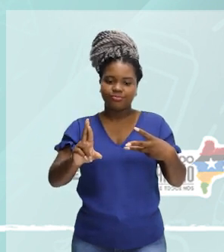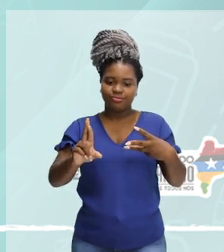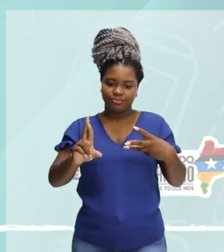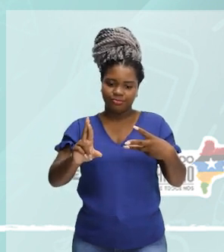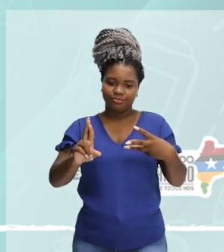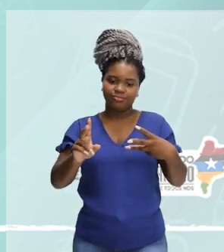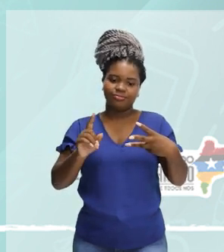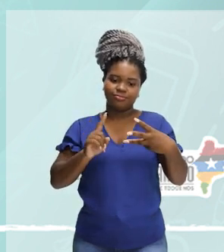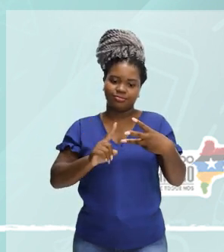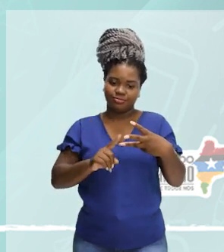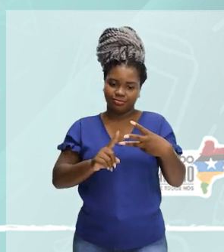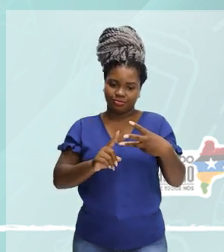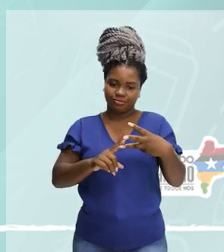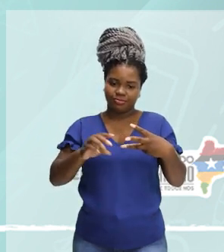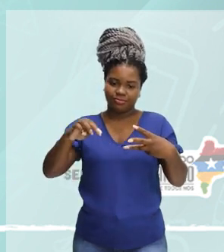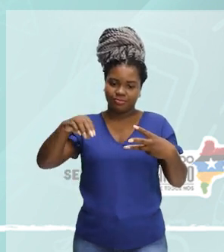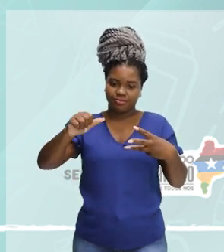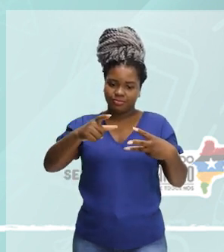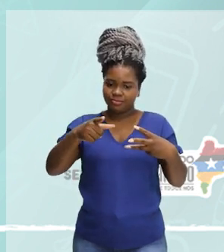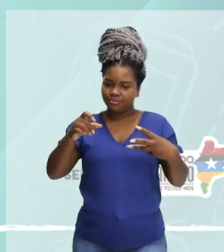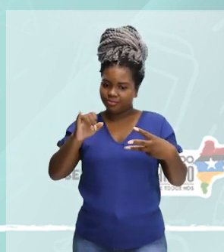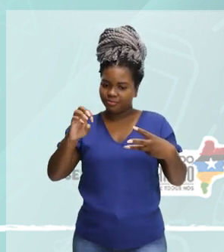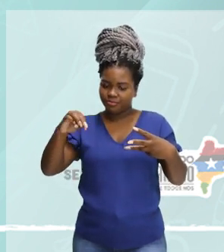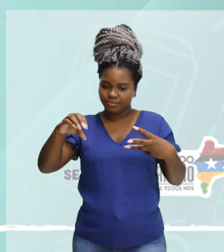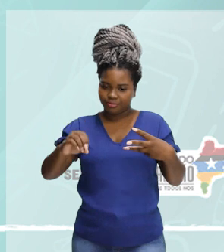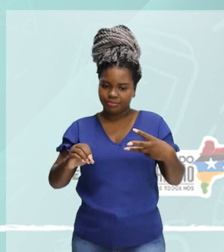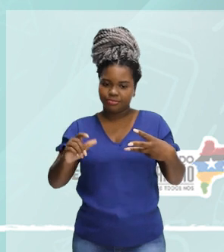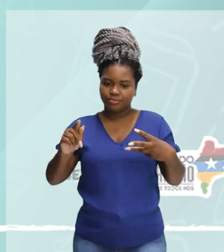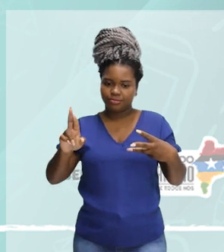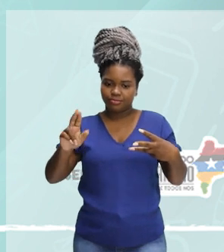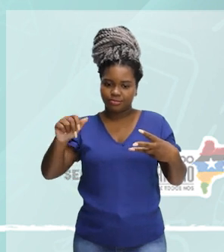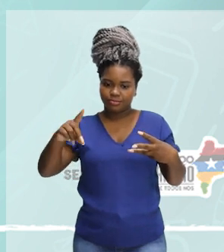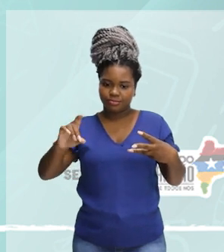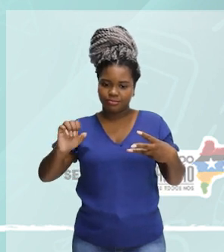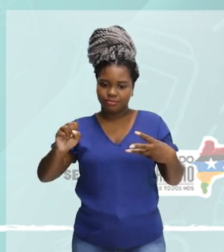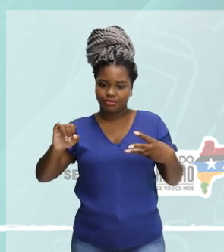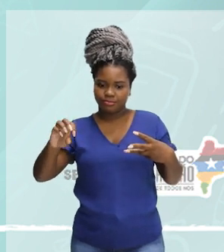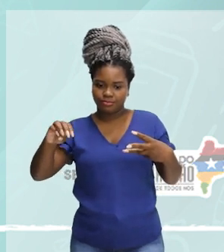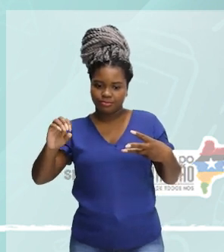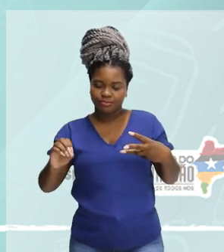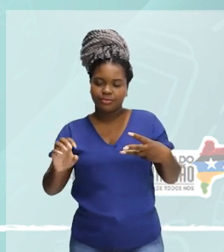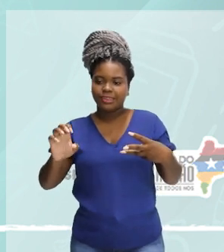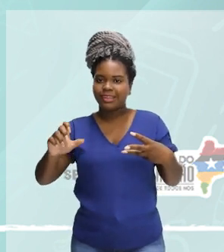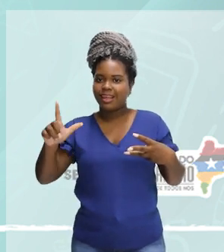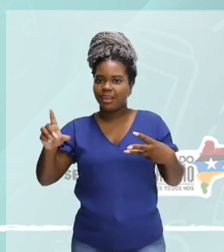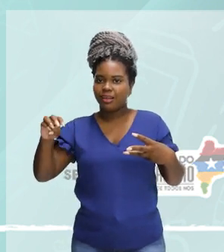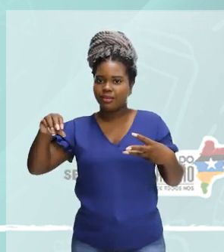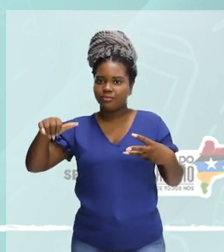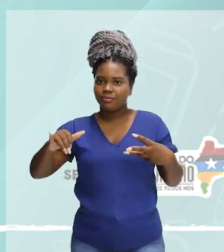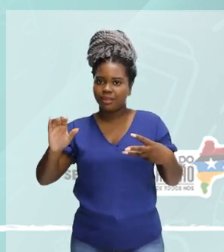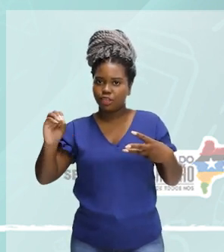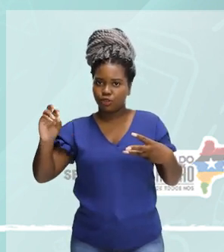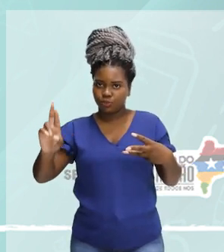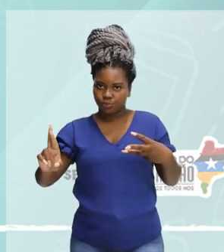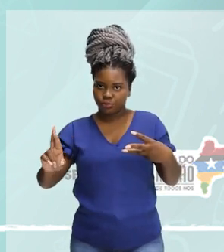maior. E no superlativo, máximo, grandíssimo e el